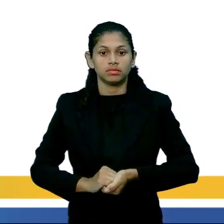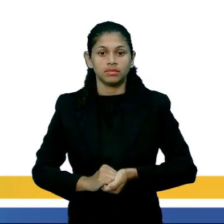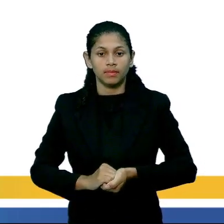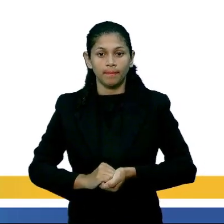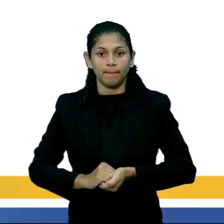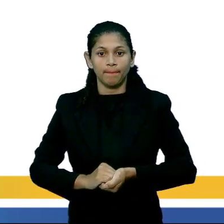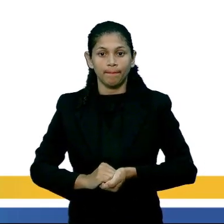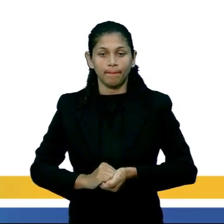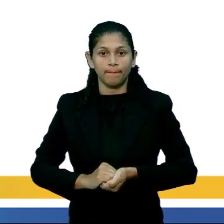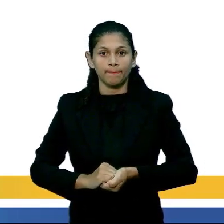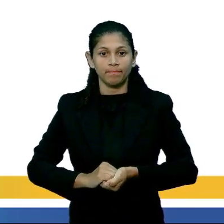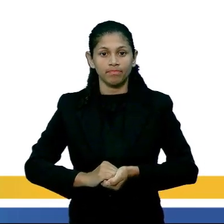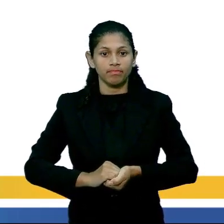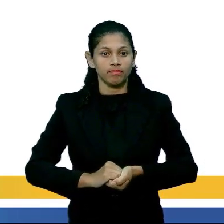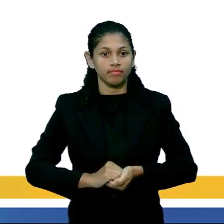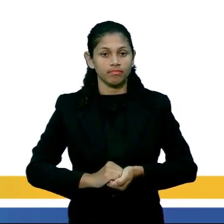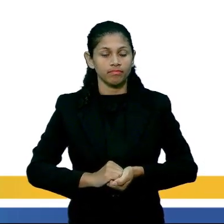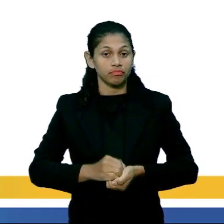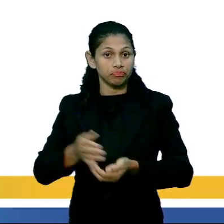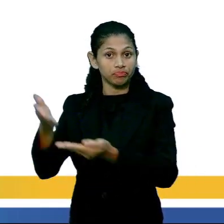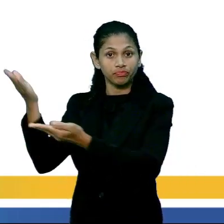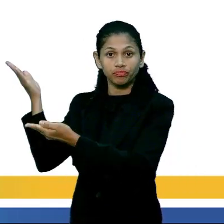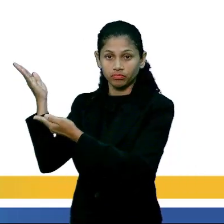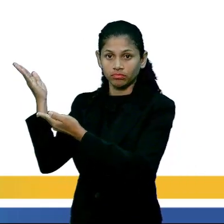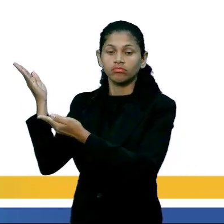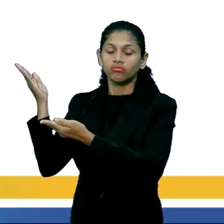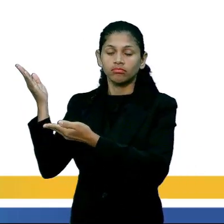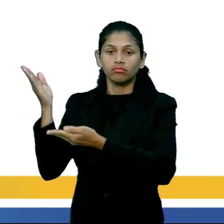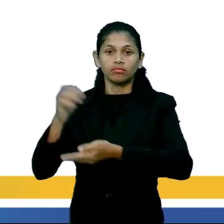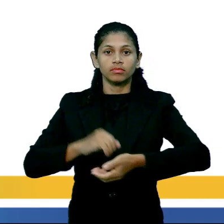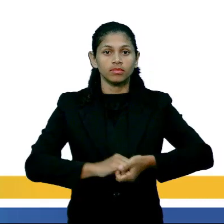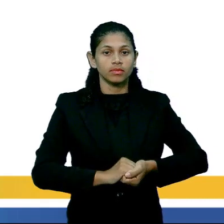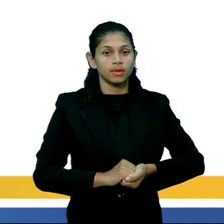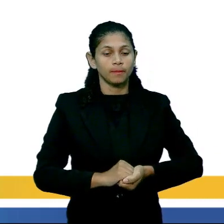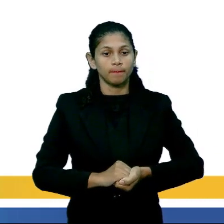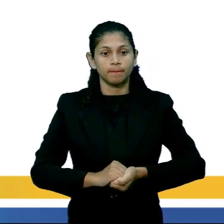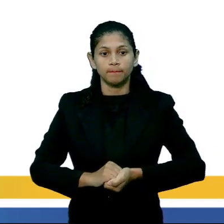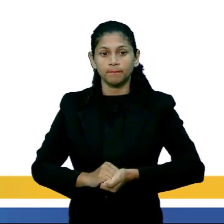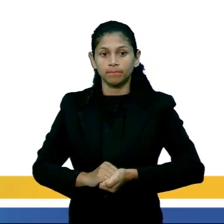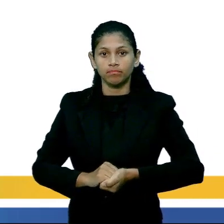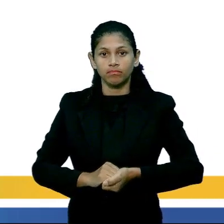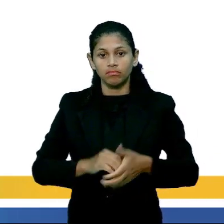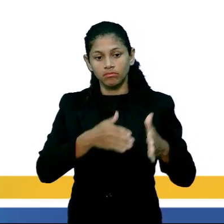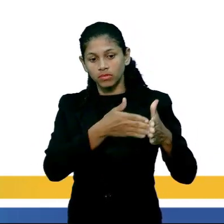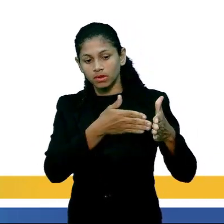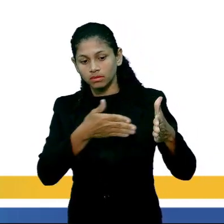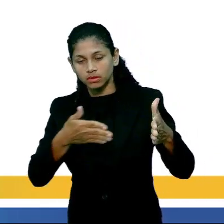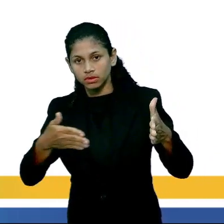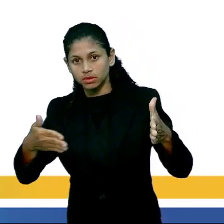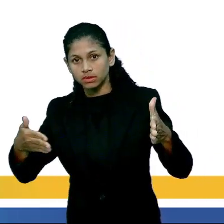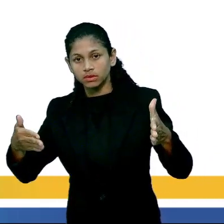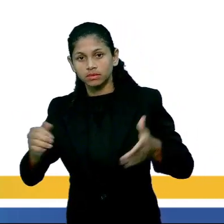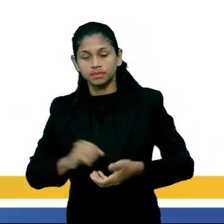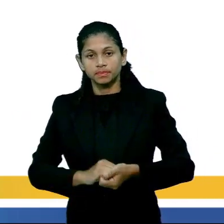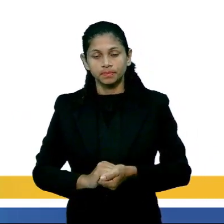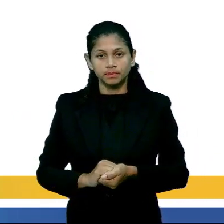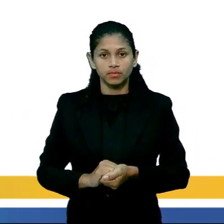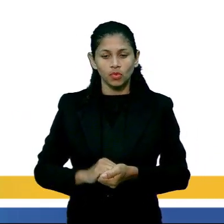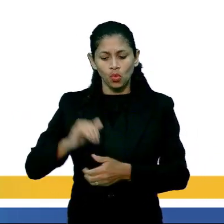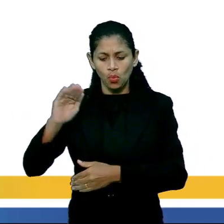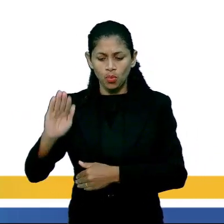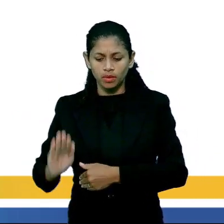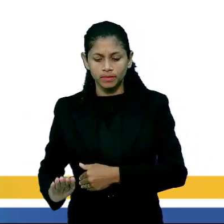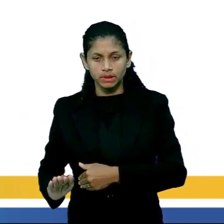Olha aí todos eles em ordem tá da altura mais baixo